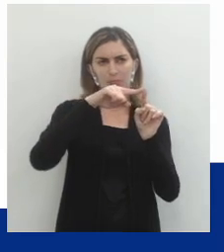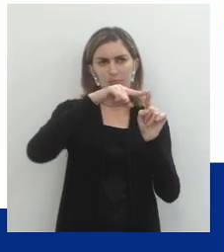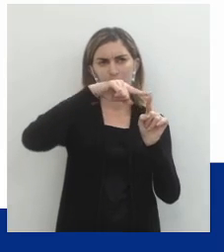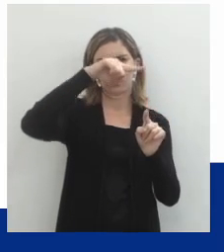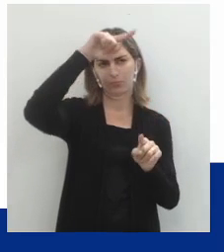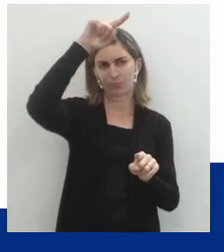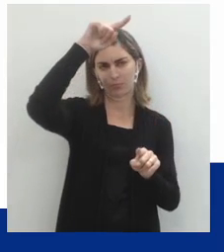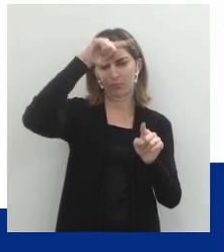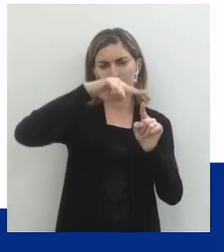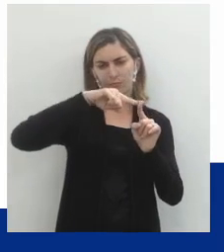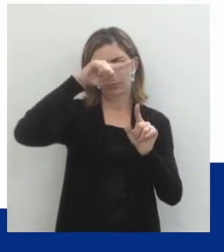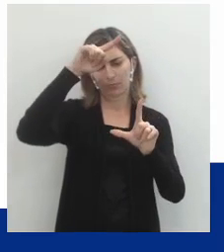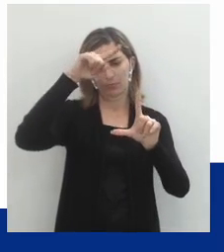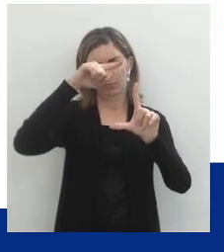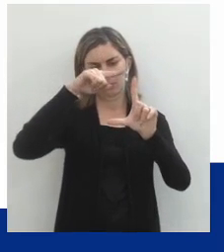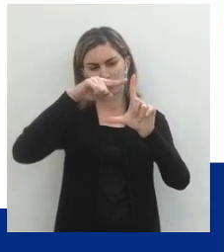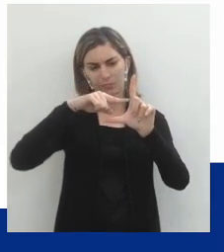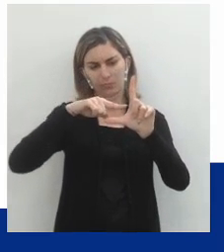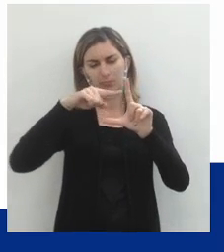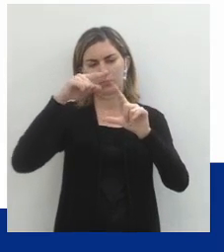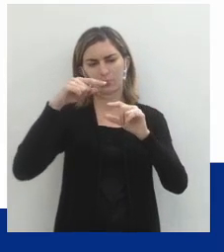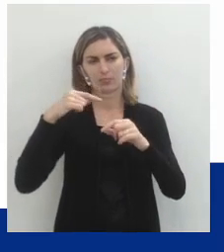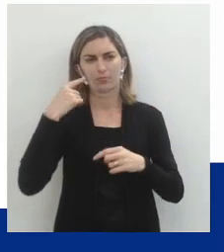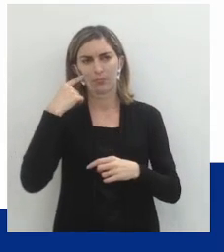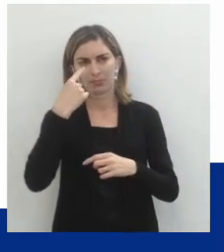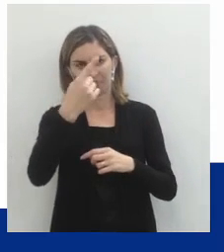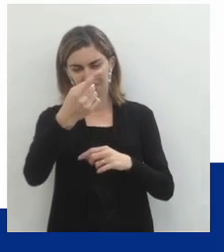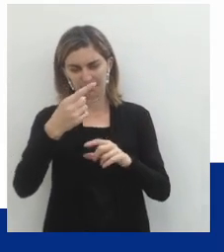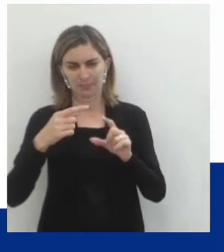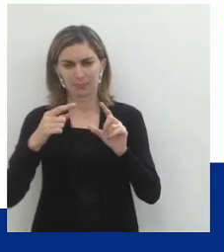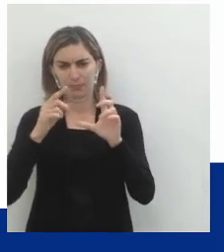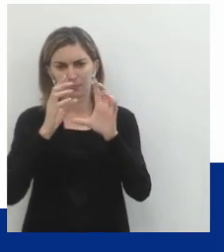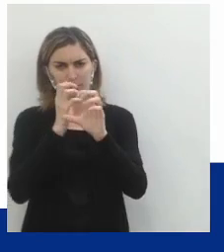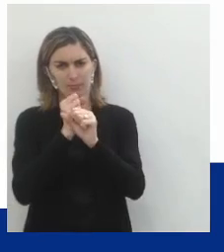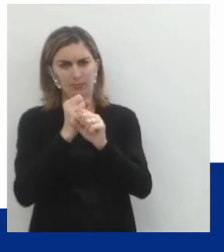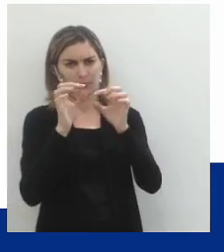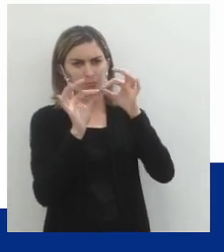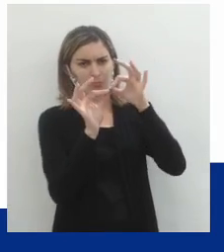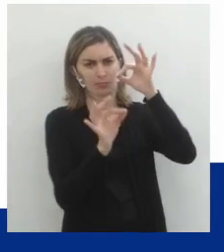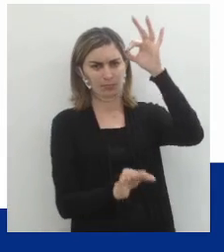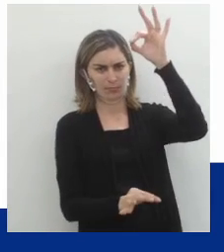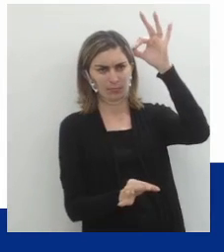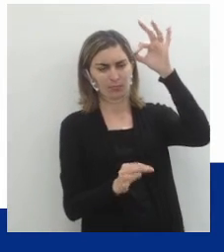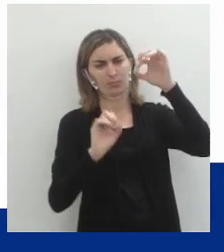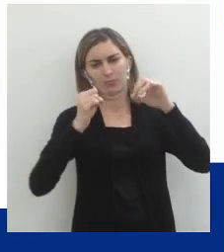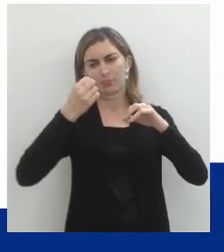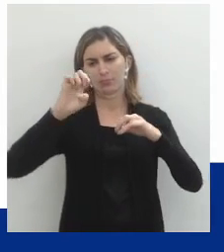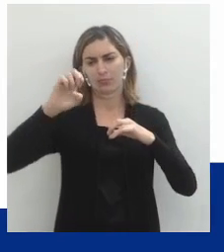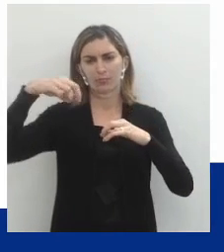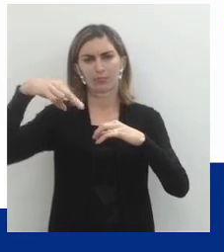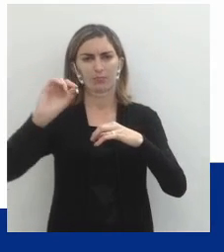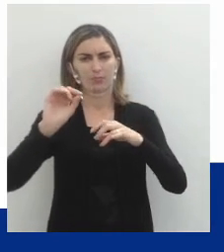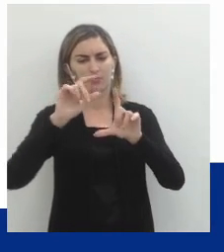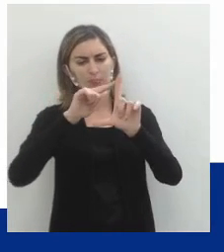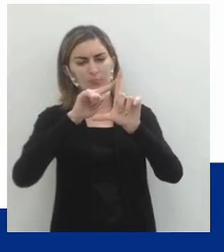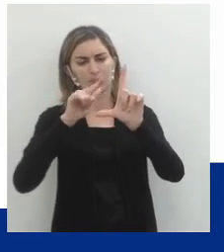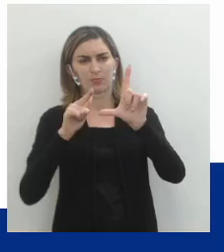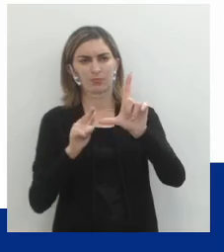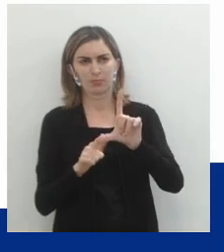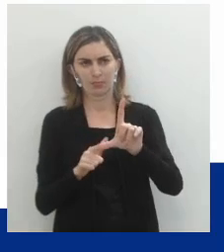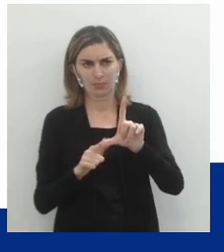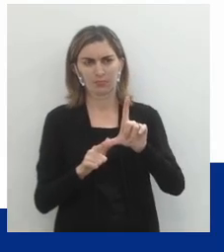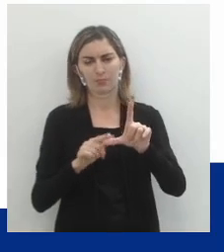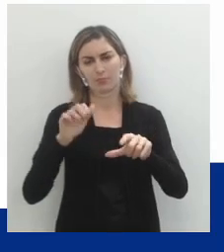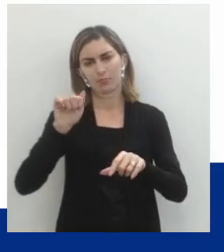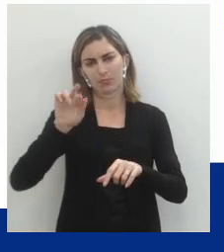uma distância da origem até este ponto. Essa medida, galera, é o que a gente chama de seno do ângulo ou seno